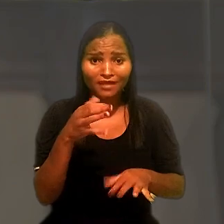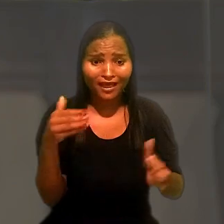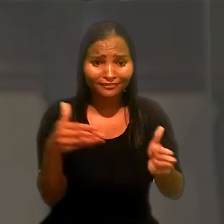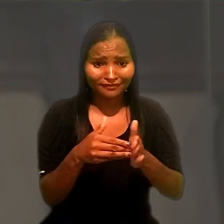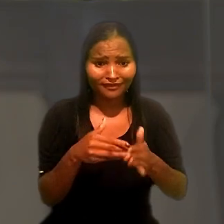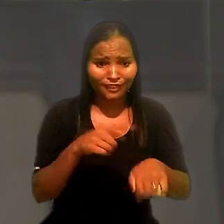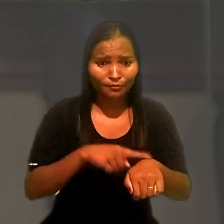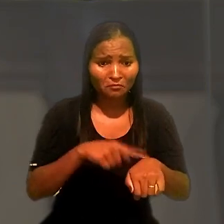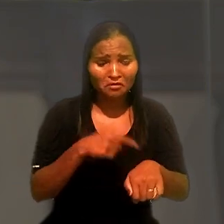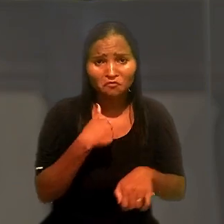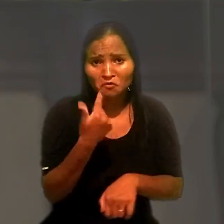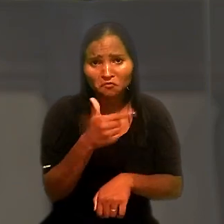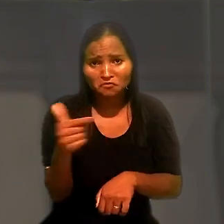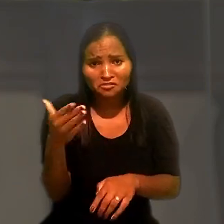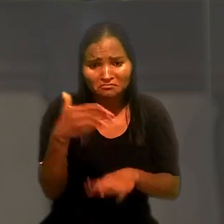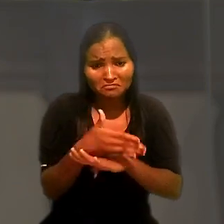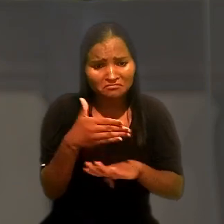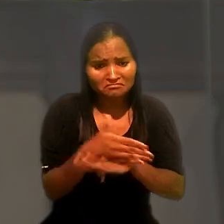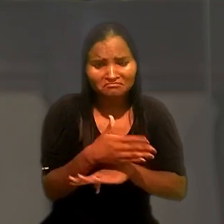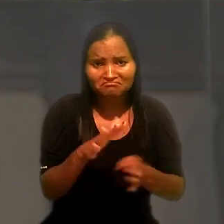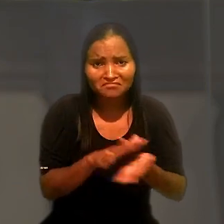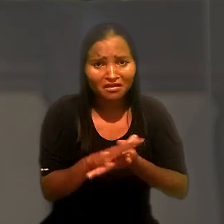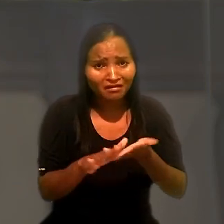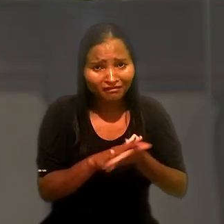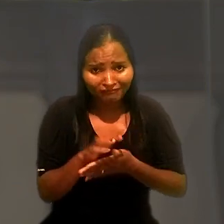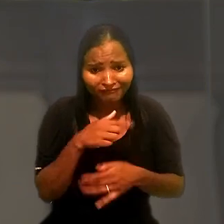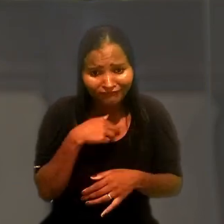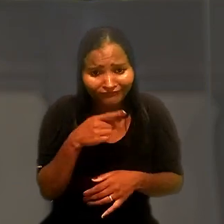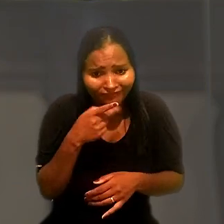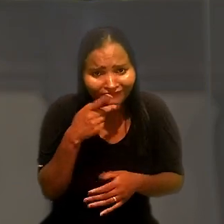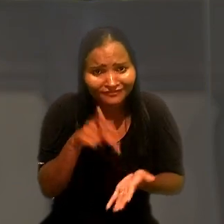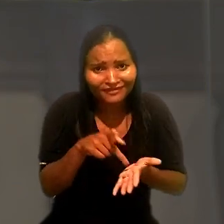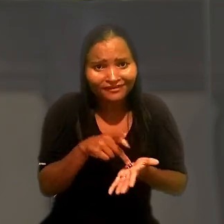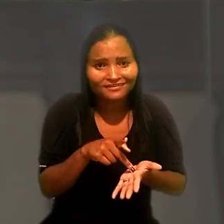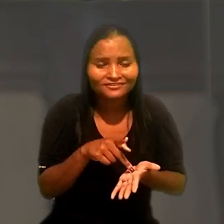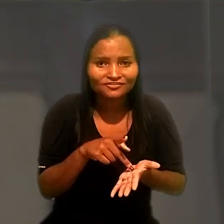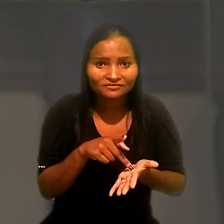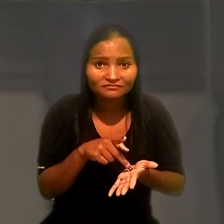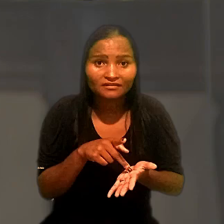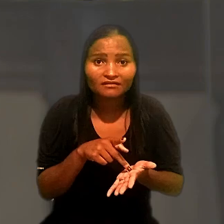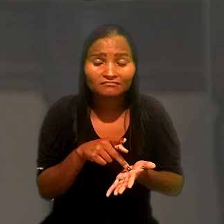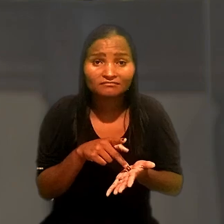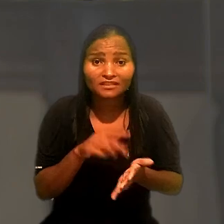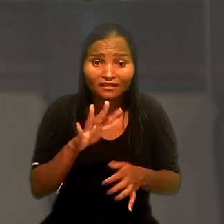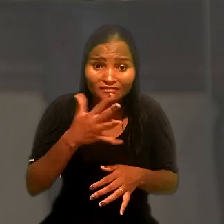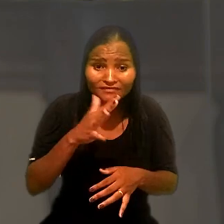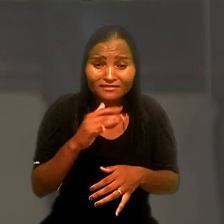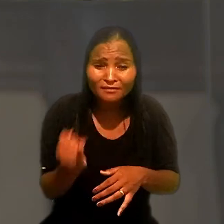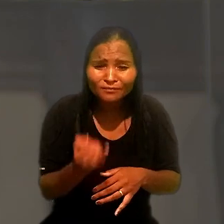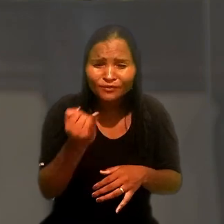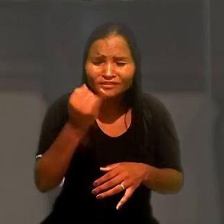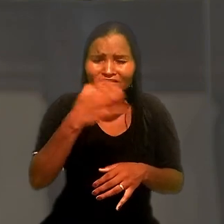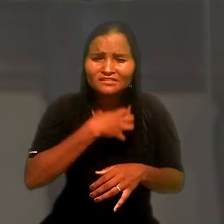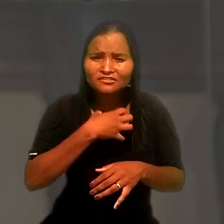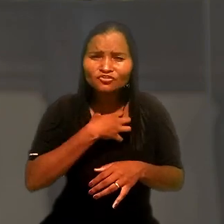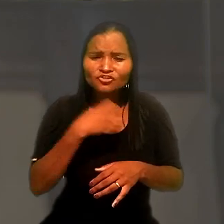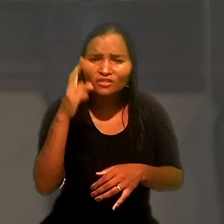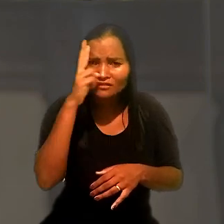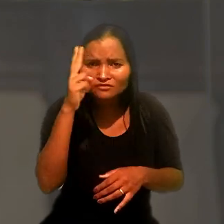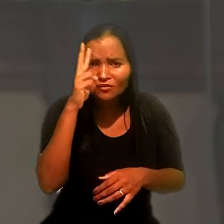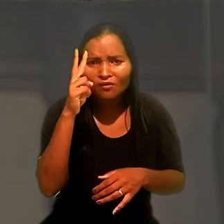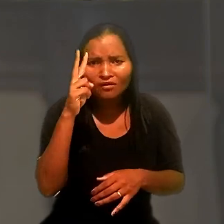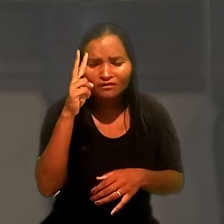participação, confesso a você, não tinha. E a gente, às vezes, é importante a gente sentir a história, pisar